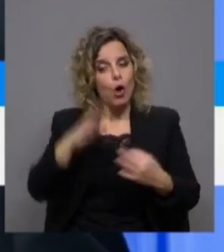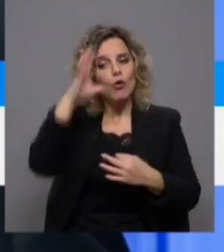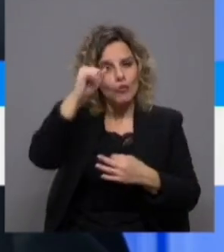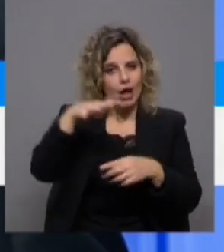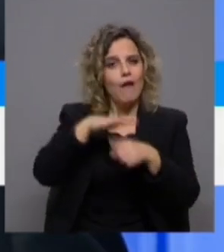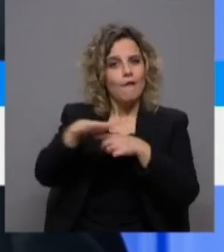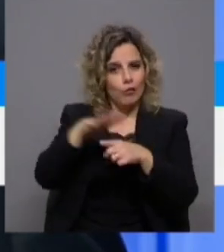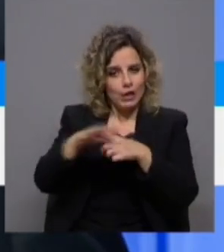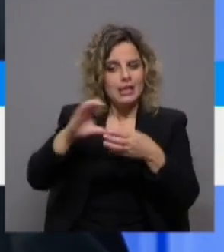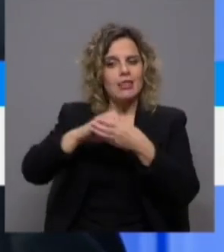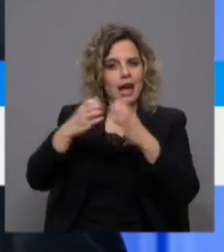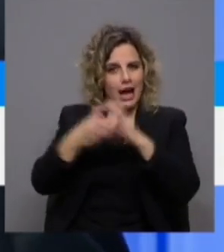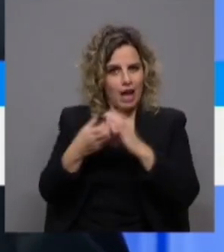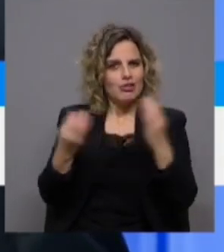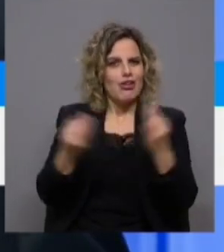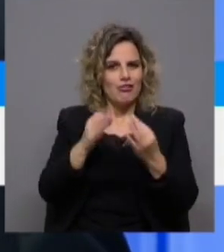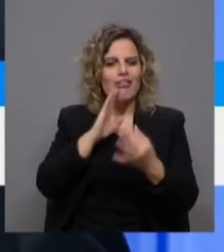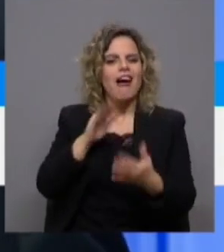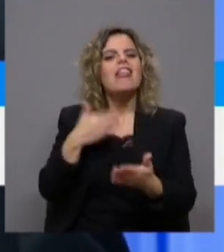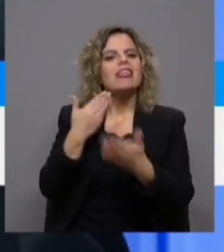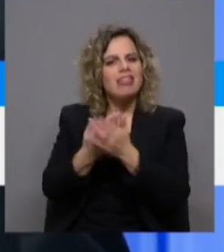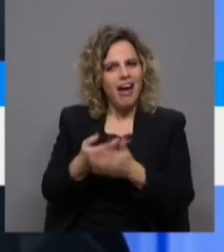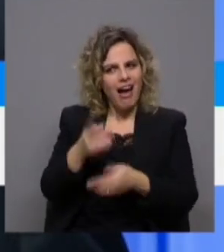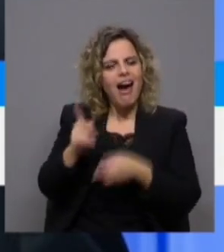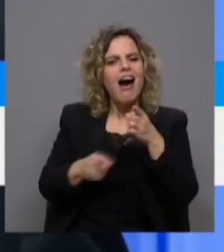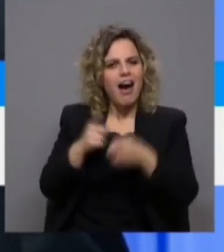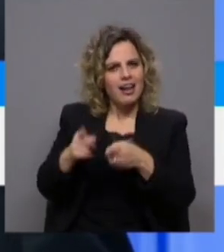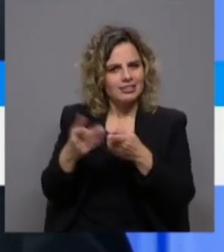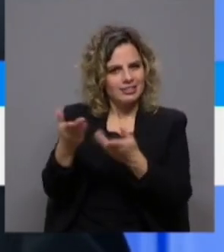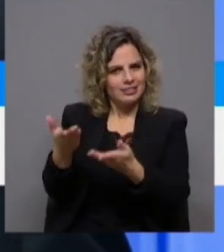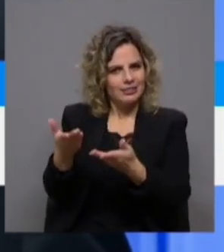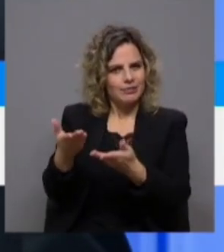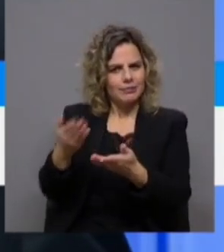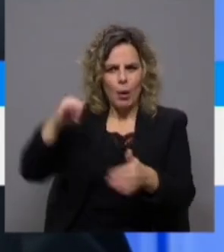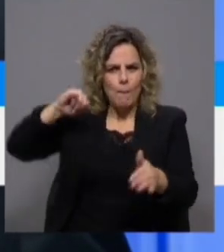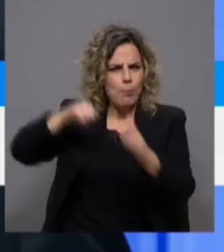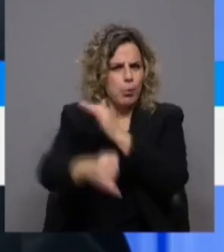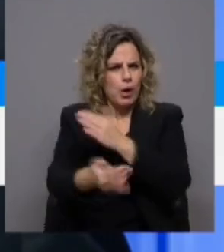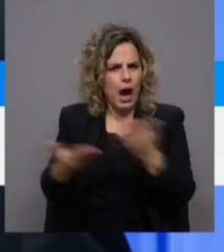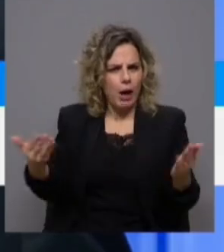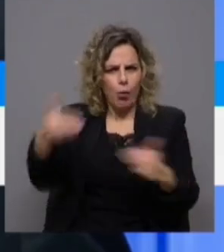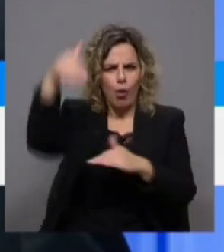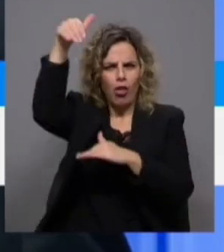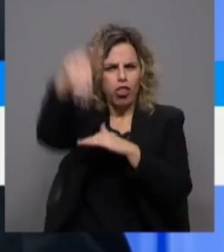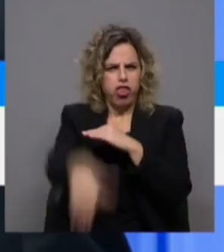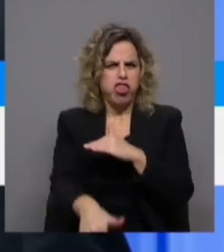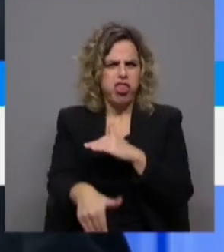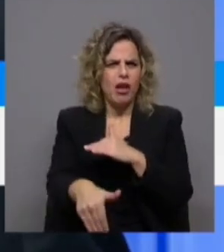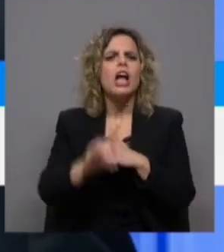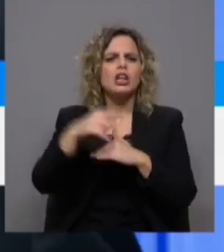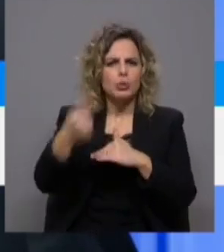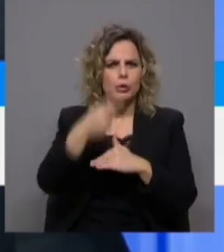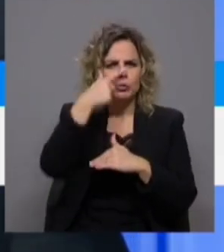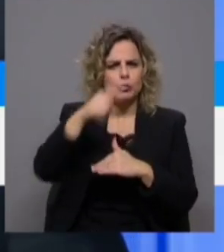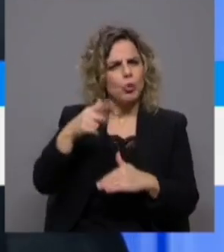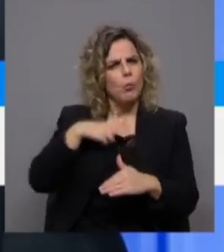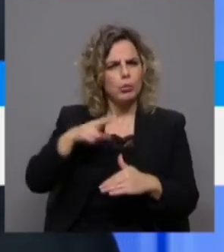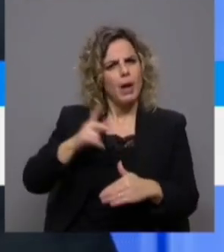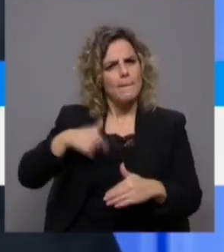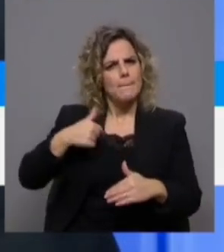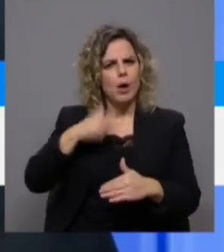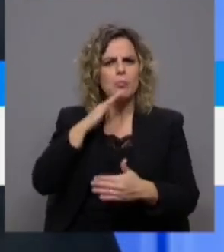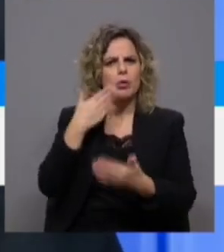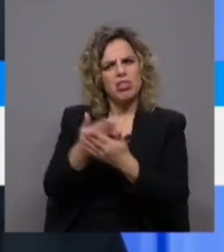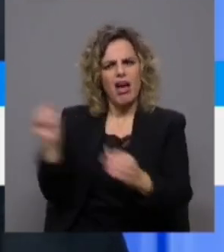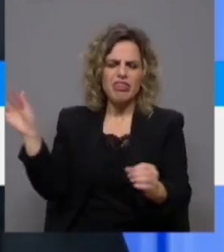governo das decisões da caixa geral de depósitos conduziu aquela ao buraco financeiro que eu tive que os portugueses tiveram que está parado na caixa e